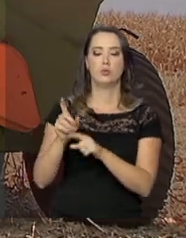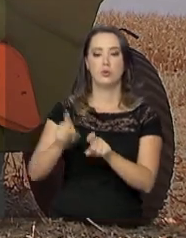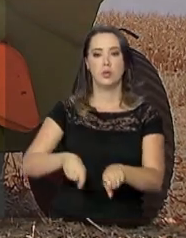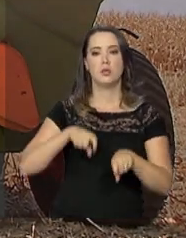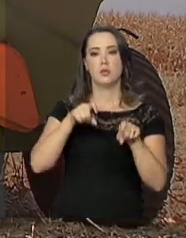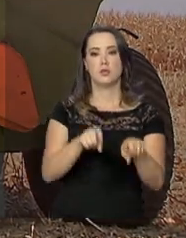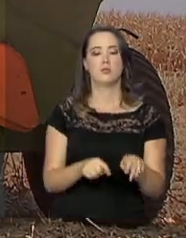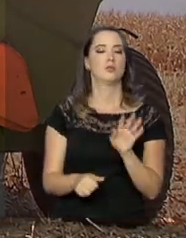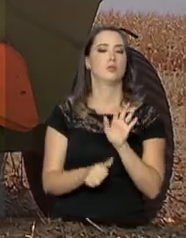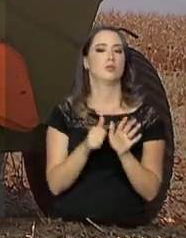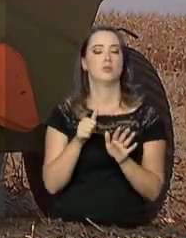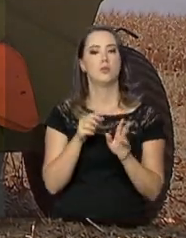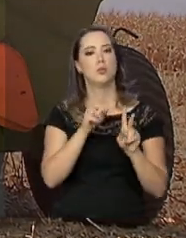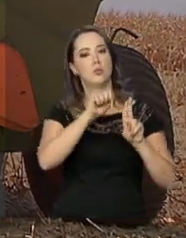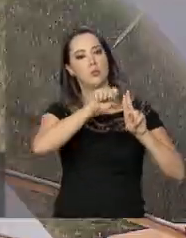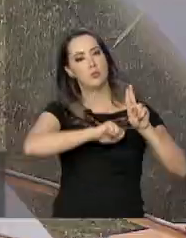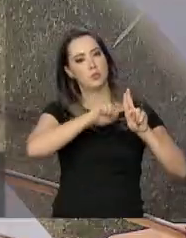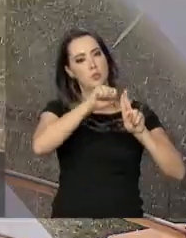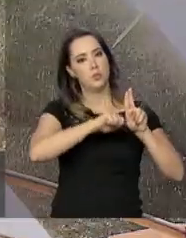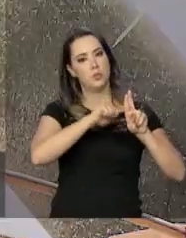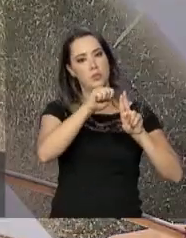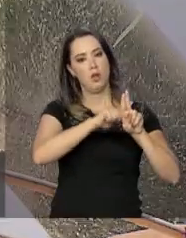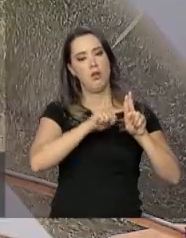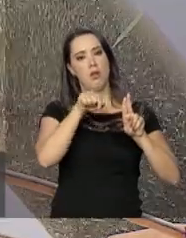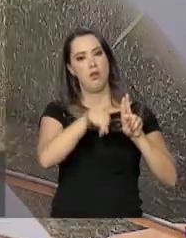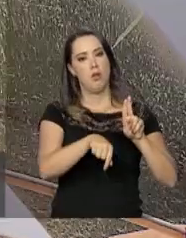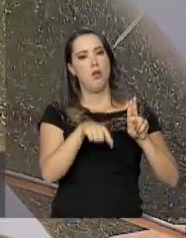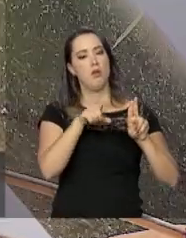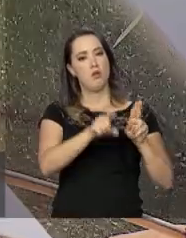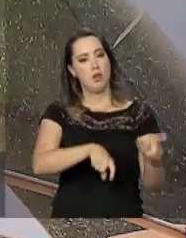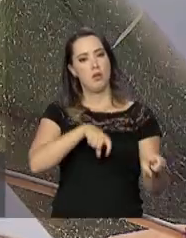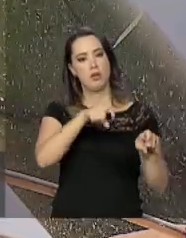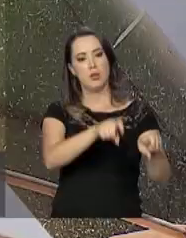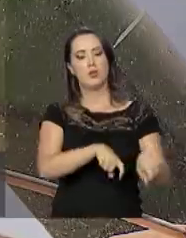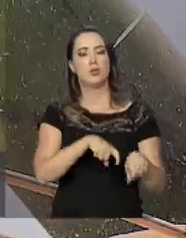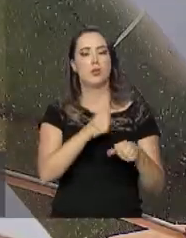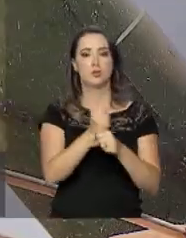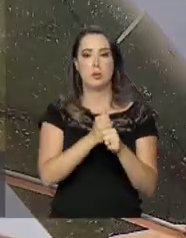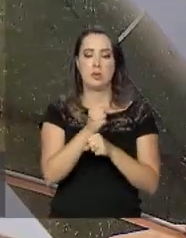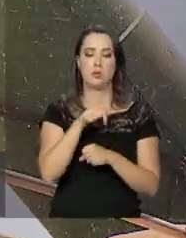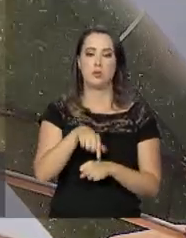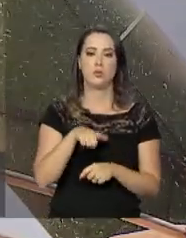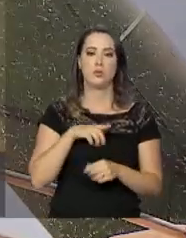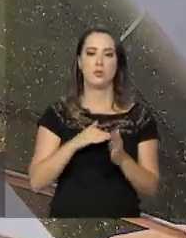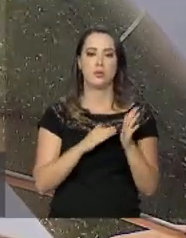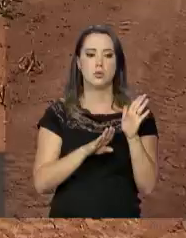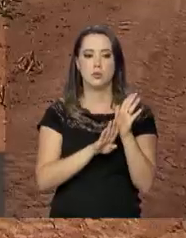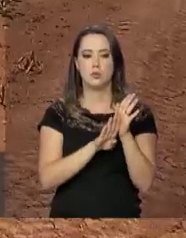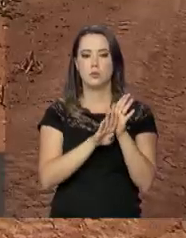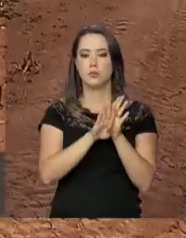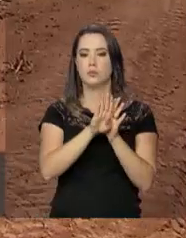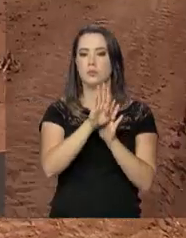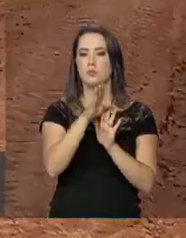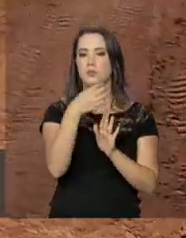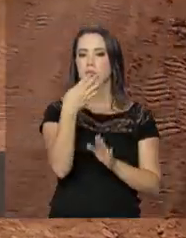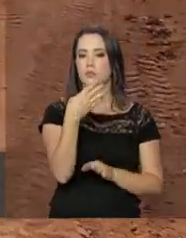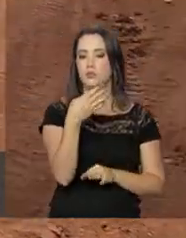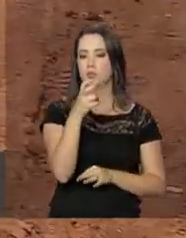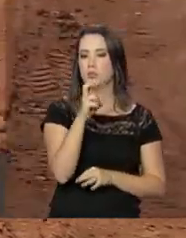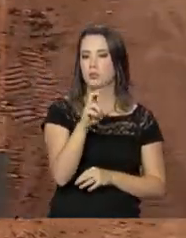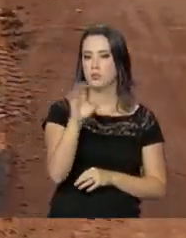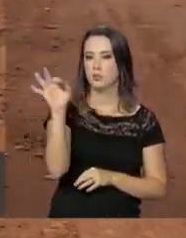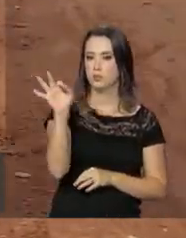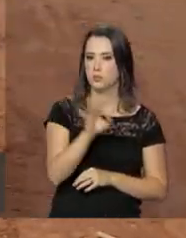no primeiro bimestre do Plano Agrícola e Pecuário 2018 e 2019 tiveram um acréscimo de